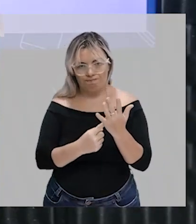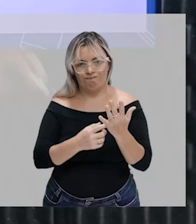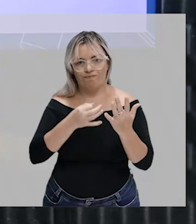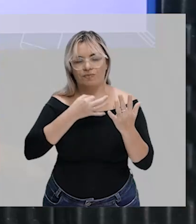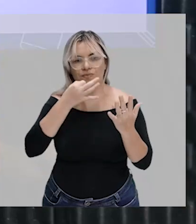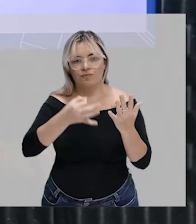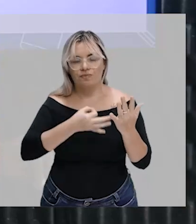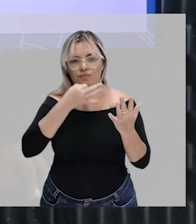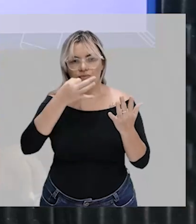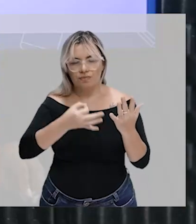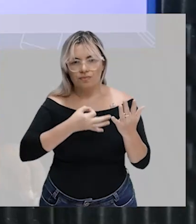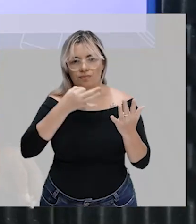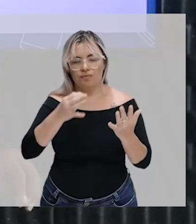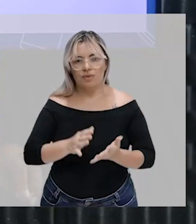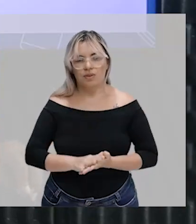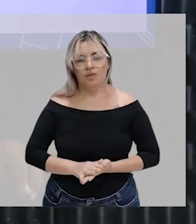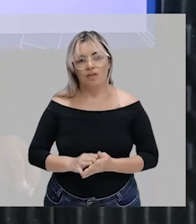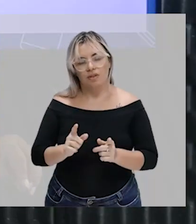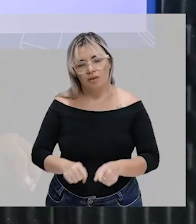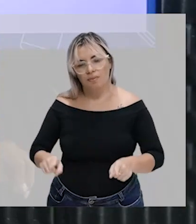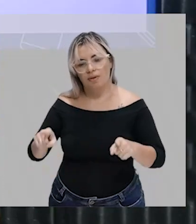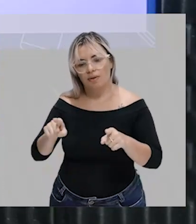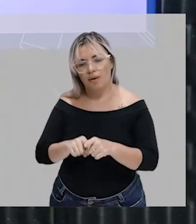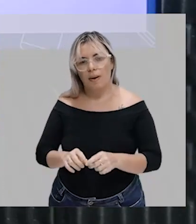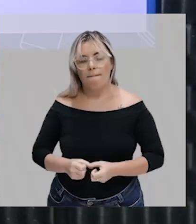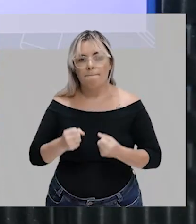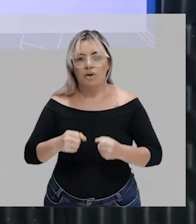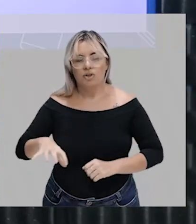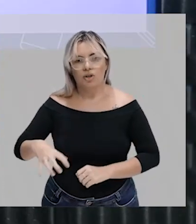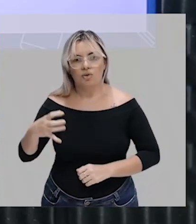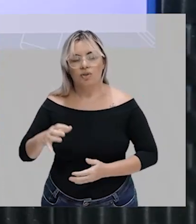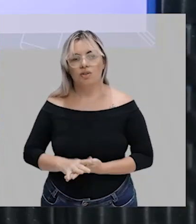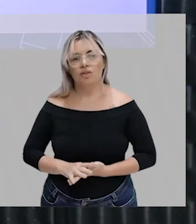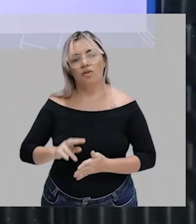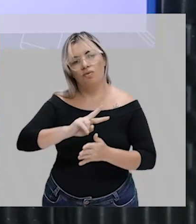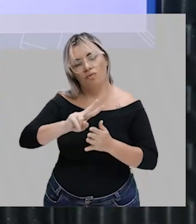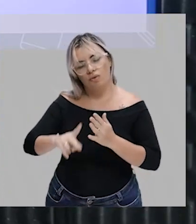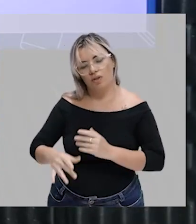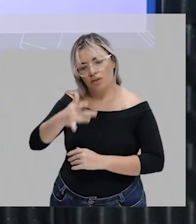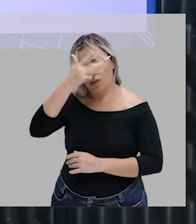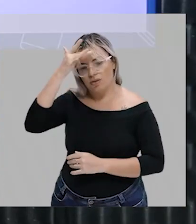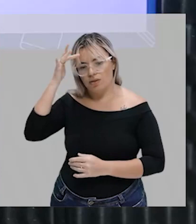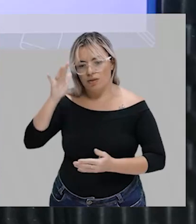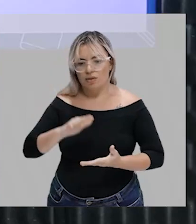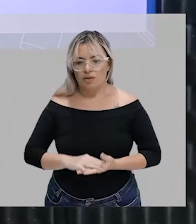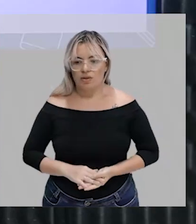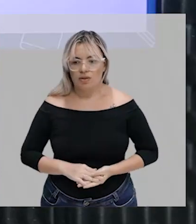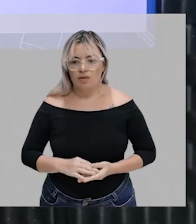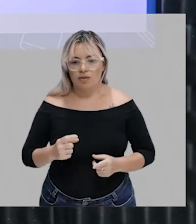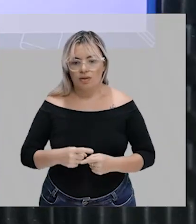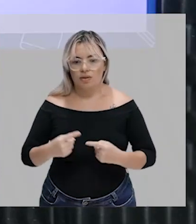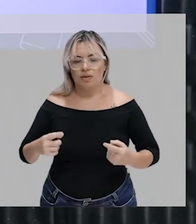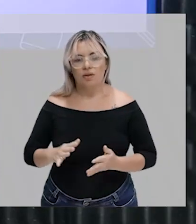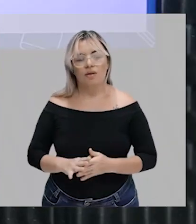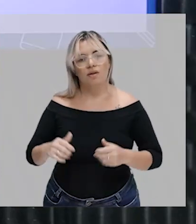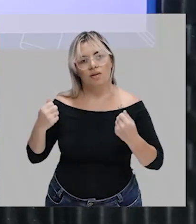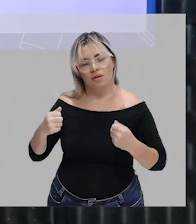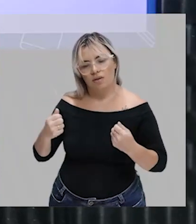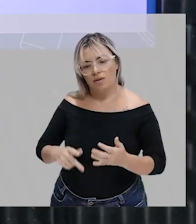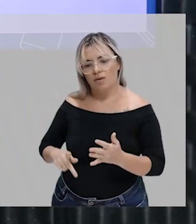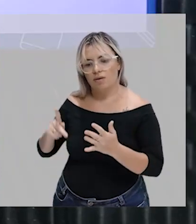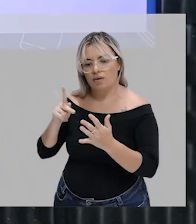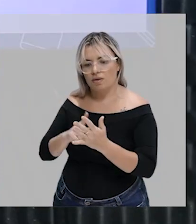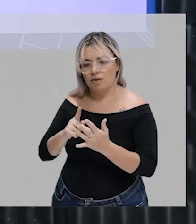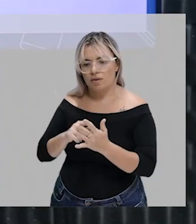visão. E assim vice-versa com os colegas. Entenderam como é que funciona? Muito bem. Porém, elas também necessitam de comprovação